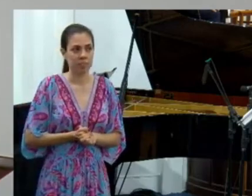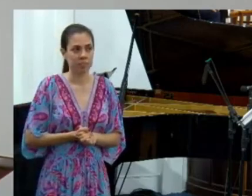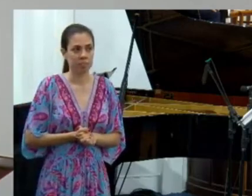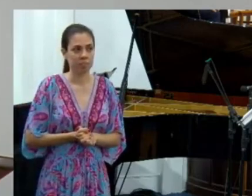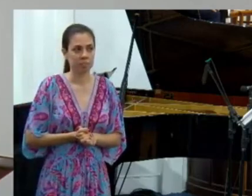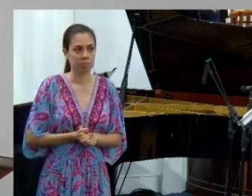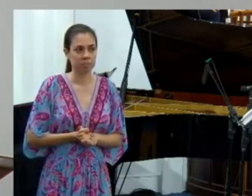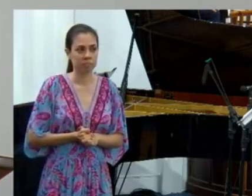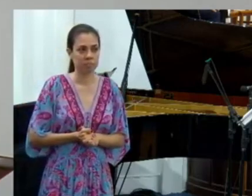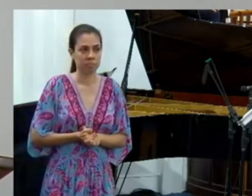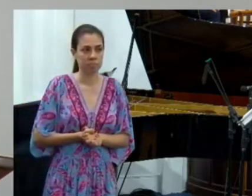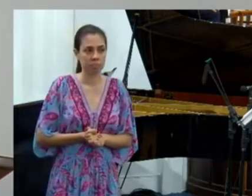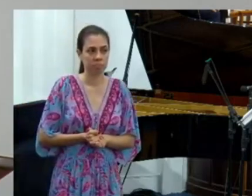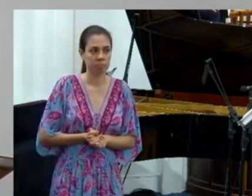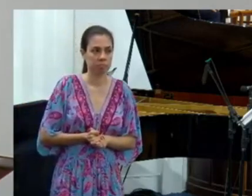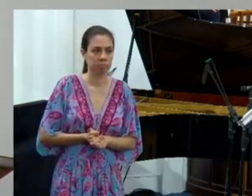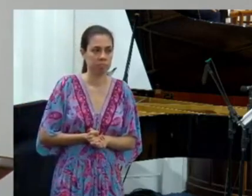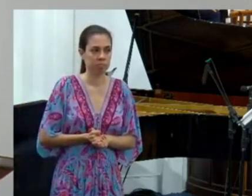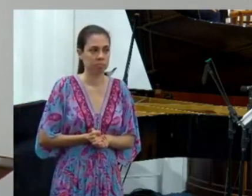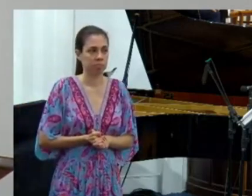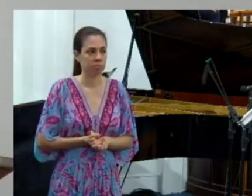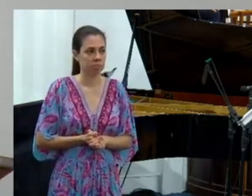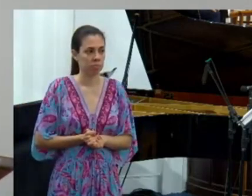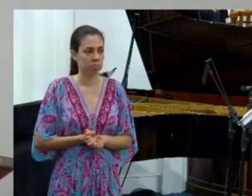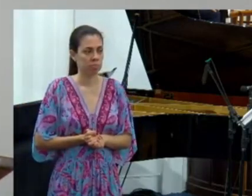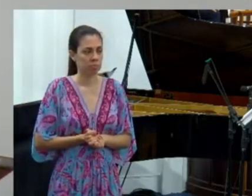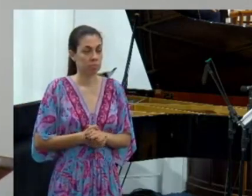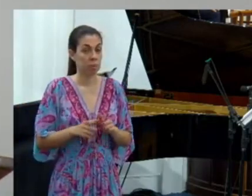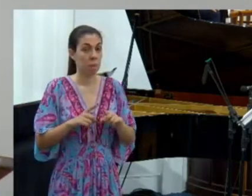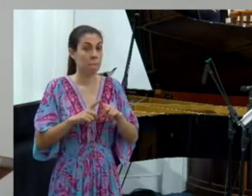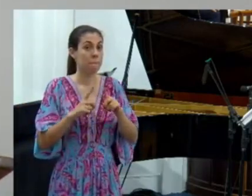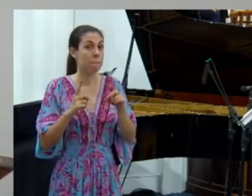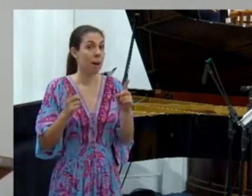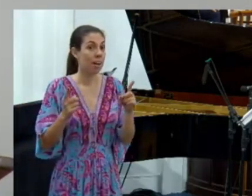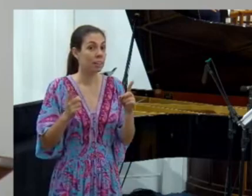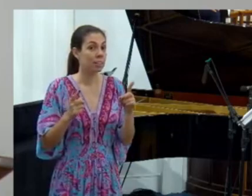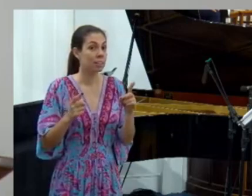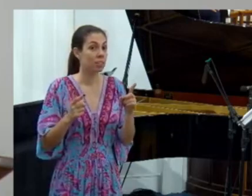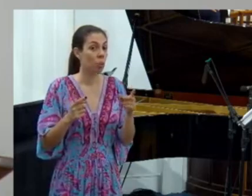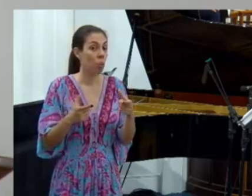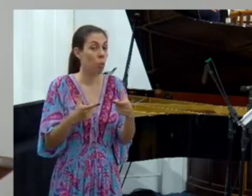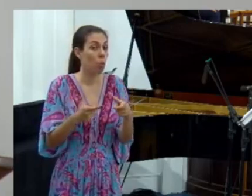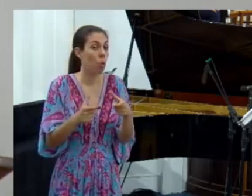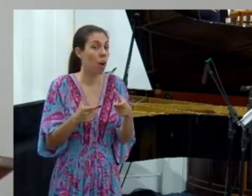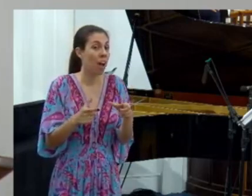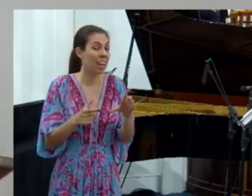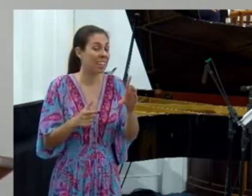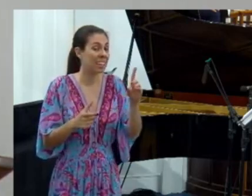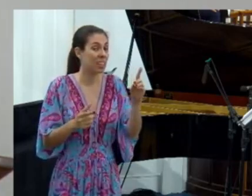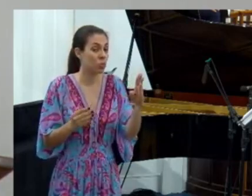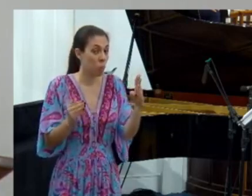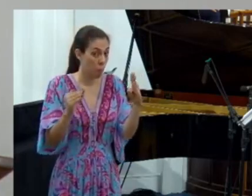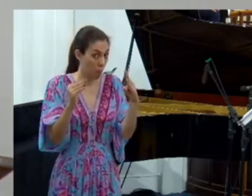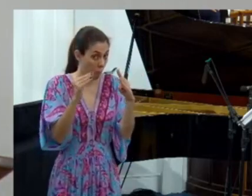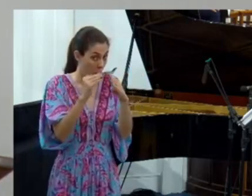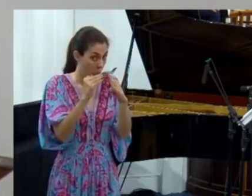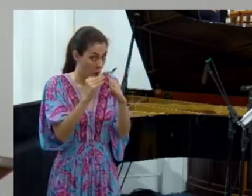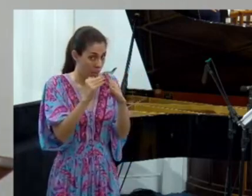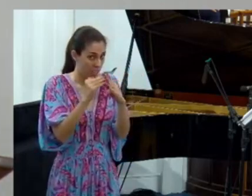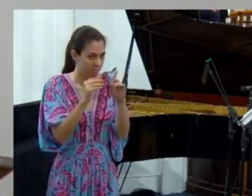fé, se colocam diante do Senhor para adorar o Senhor. Mas o Senhor habita pelo seu Santo Espírito